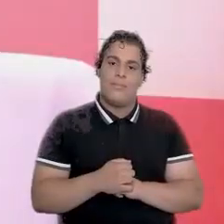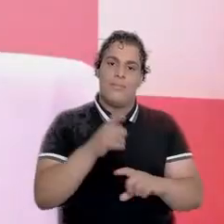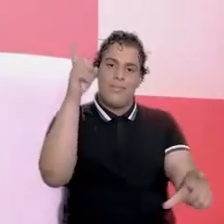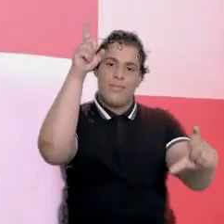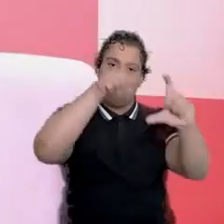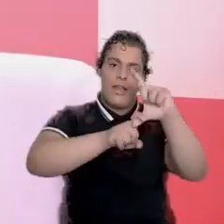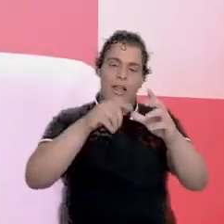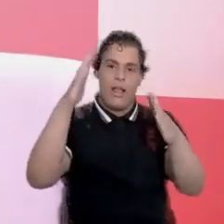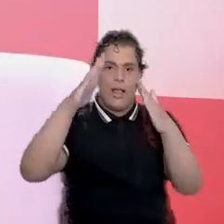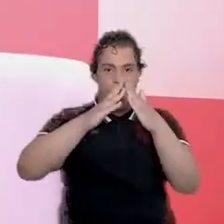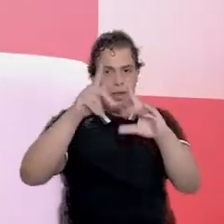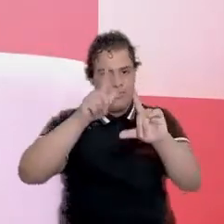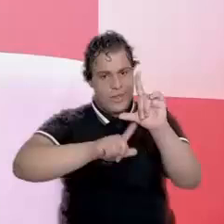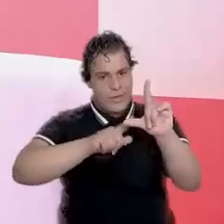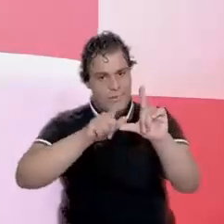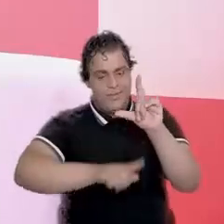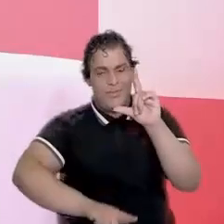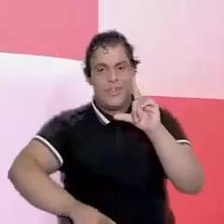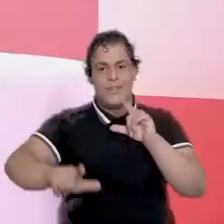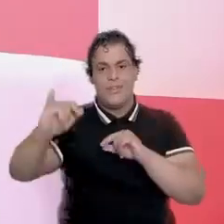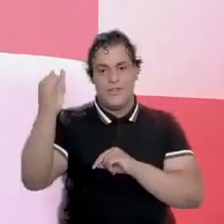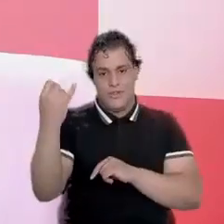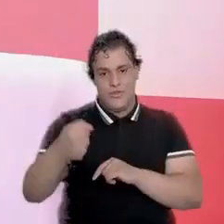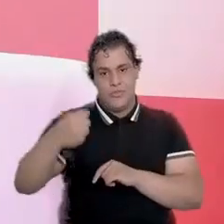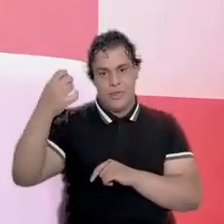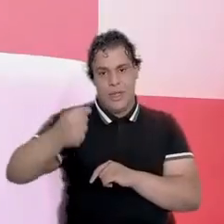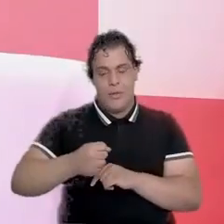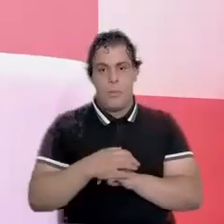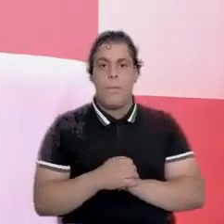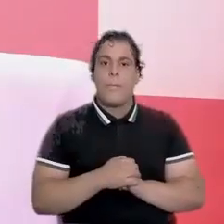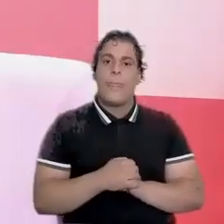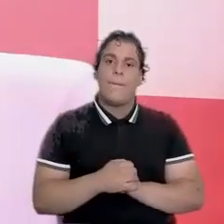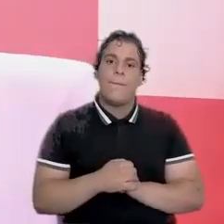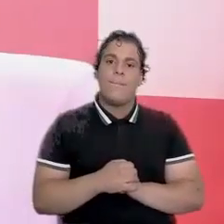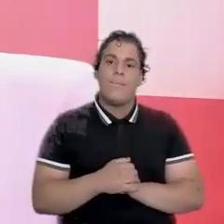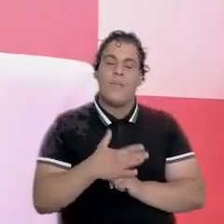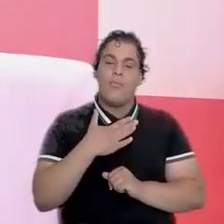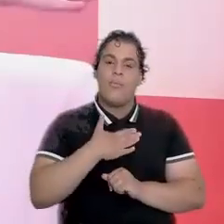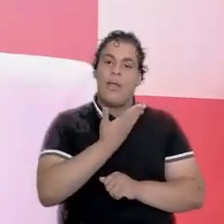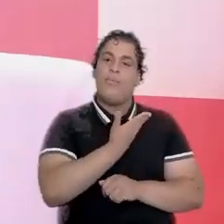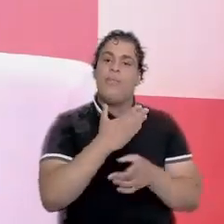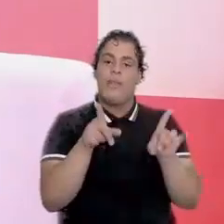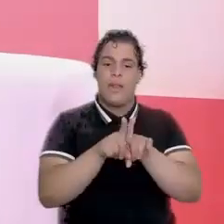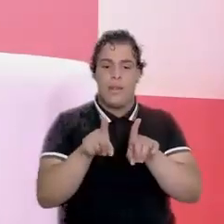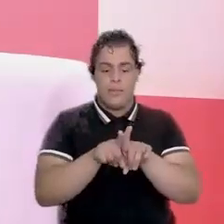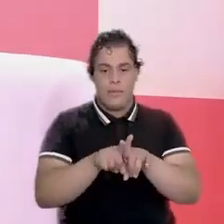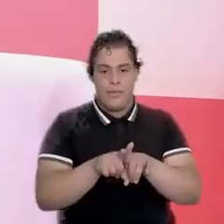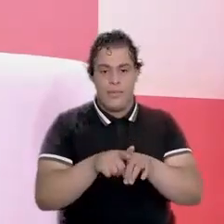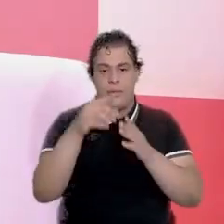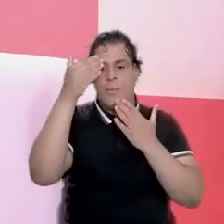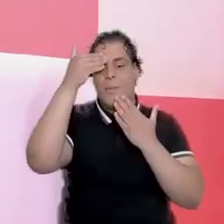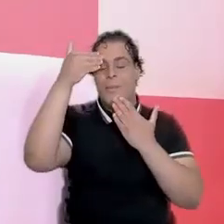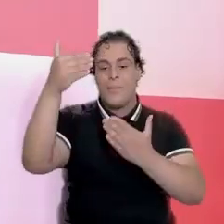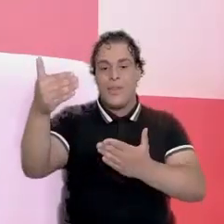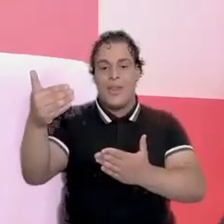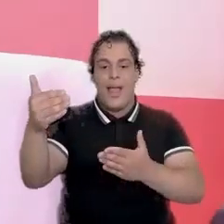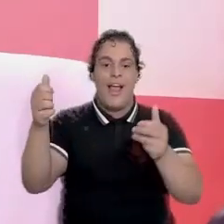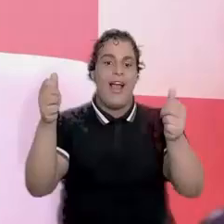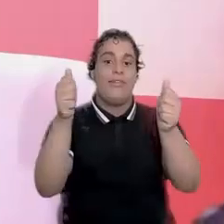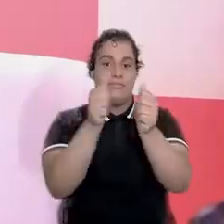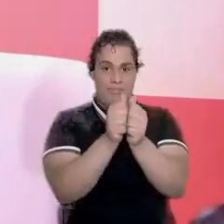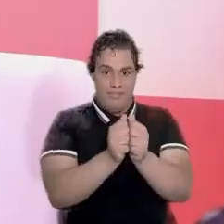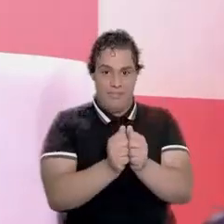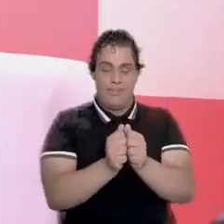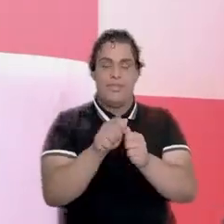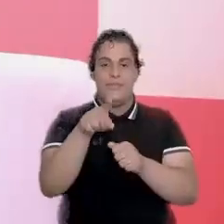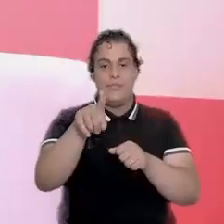correspondentes da Academia Ibiaense de Letras. E a minha colega também, muito obrigada pela companhia, e a